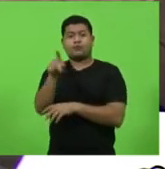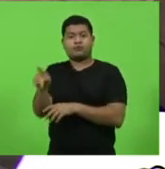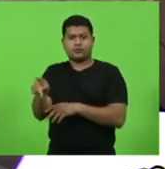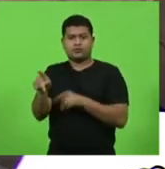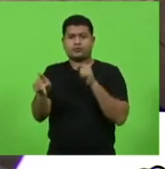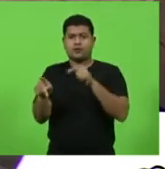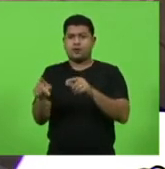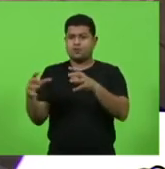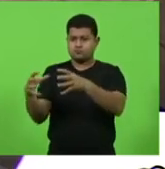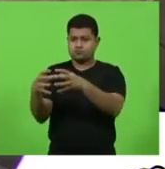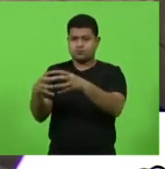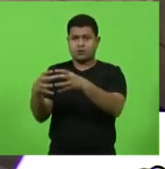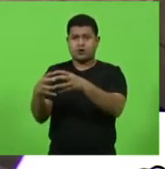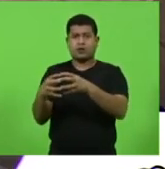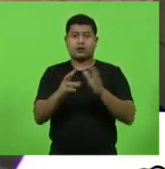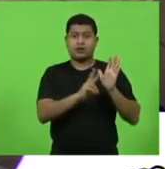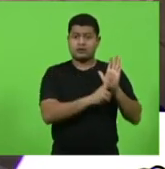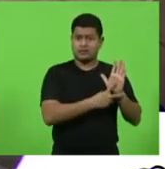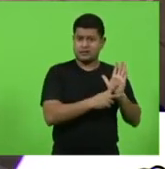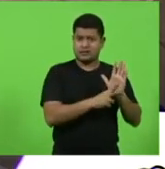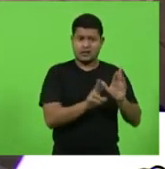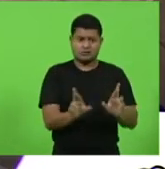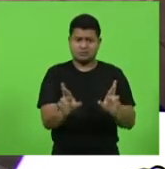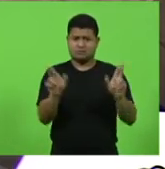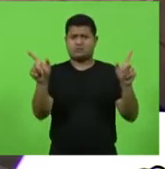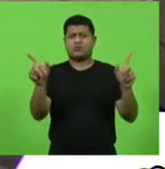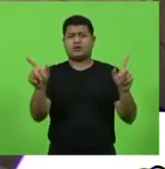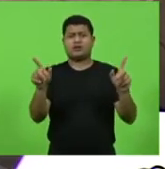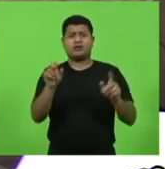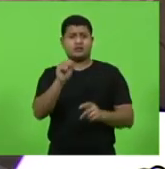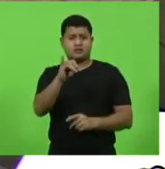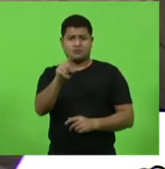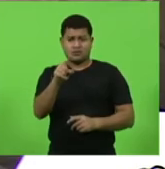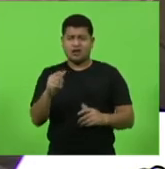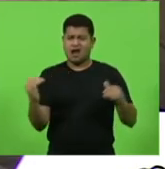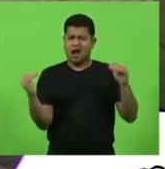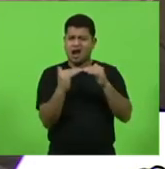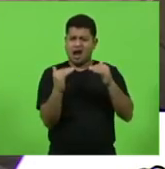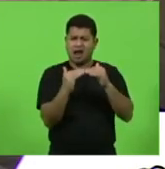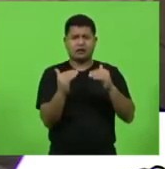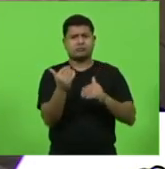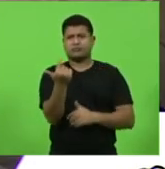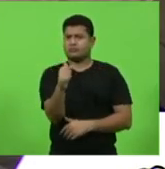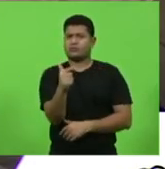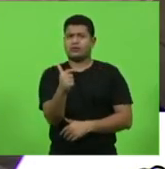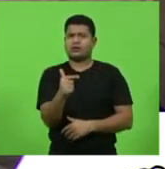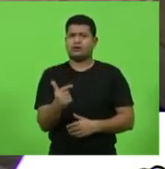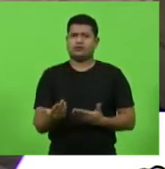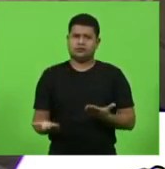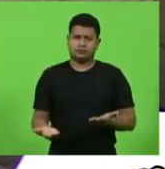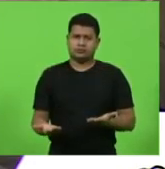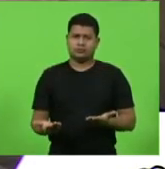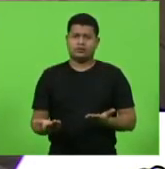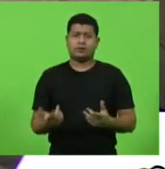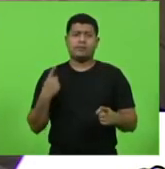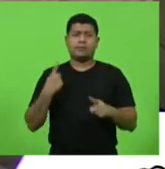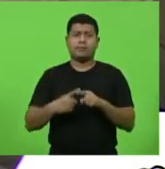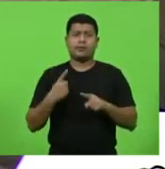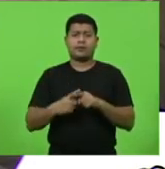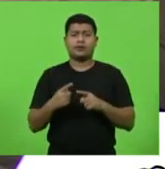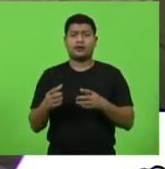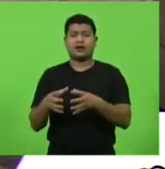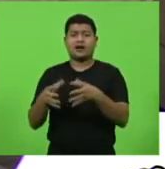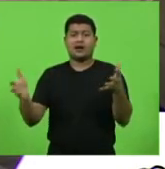com o sindicato é um ato de retórica canalha, porque grande parte dos